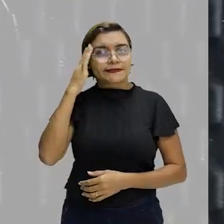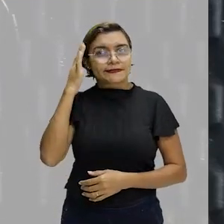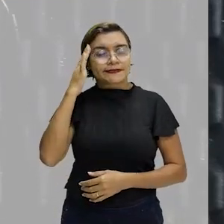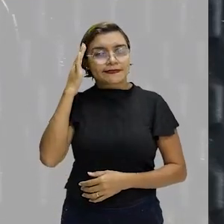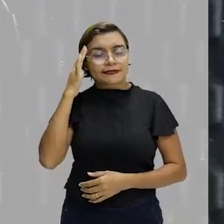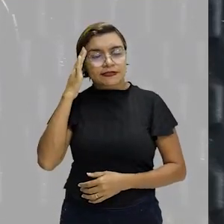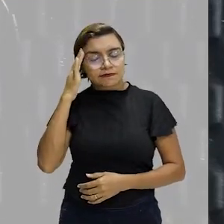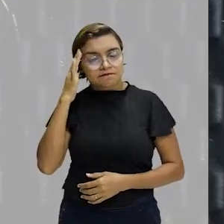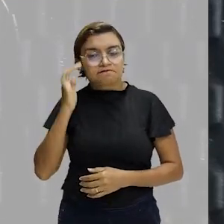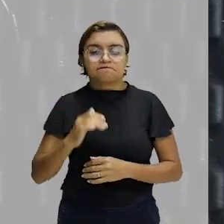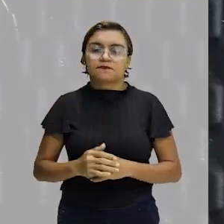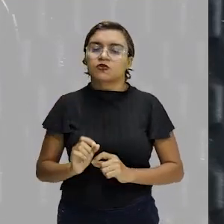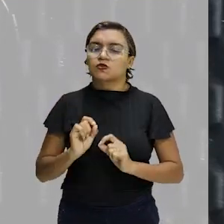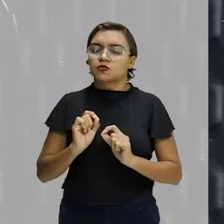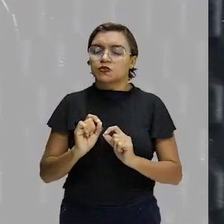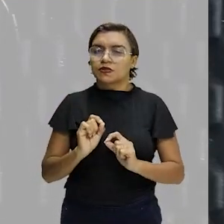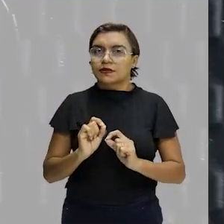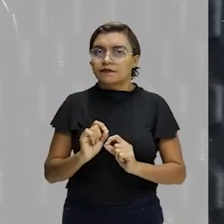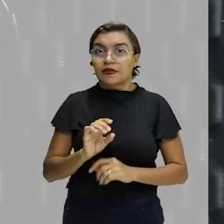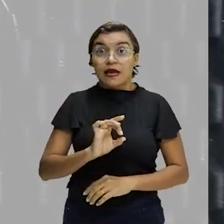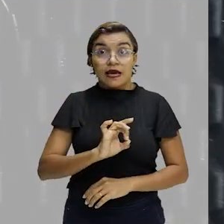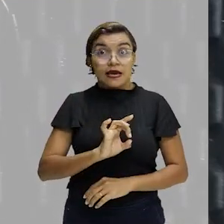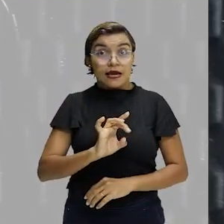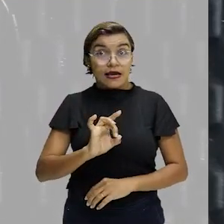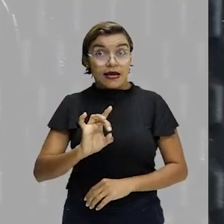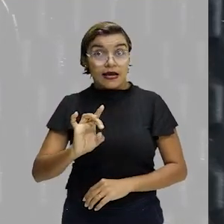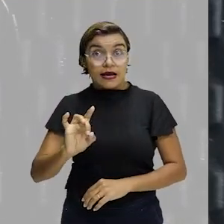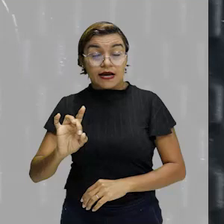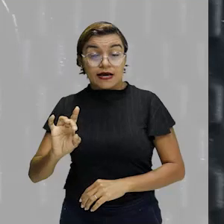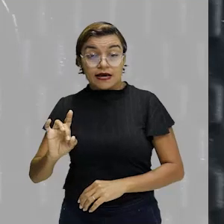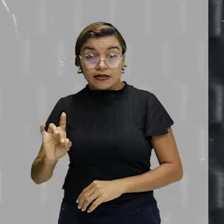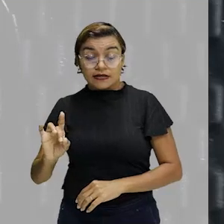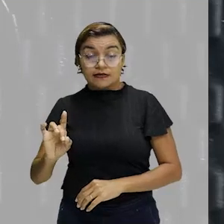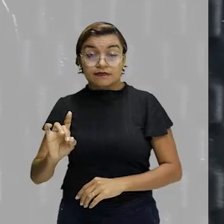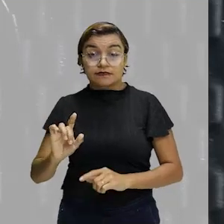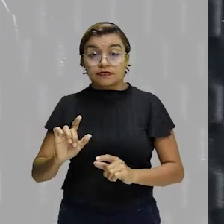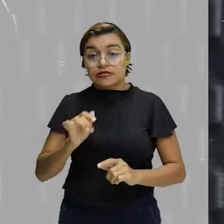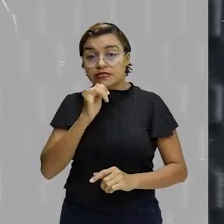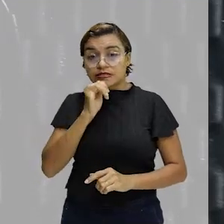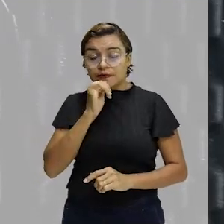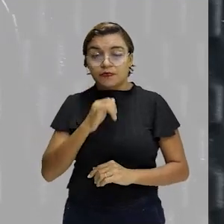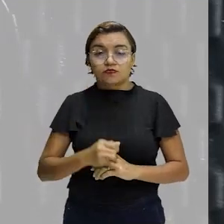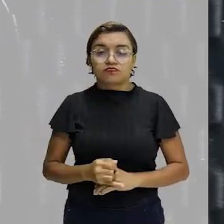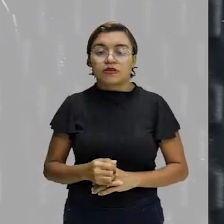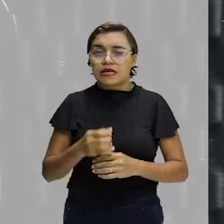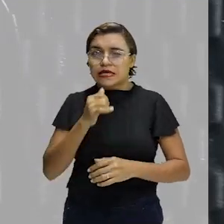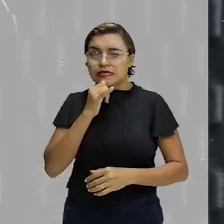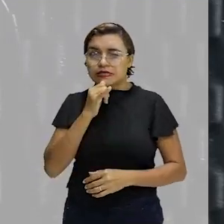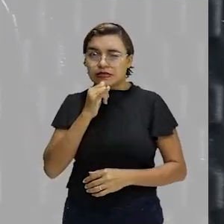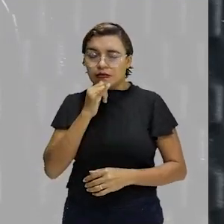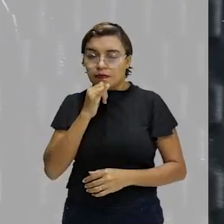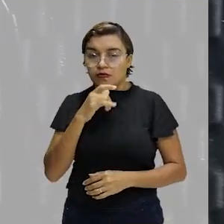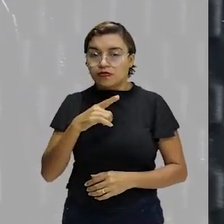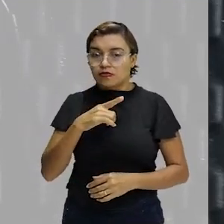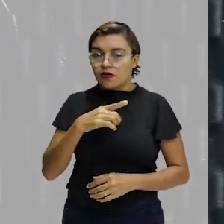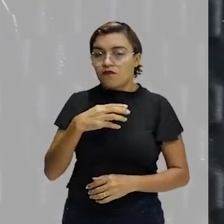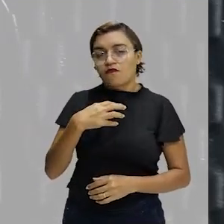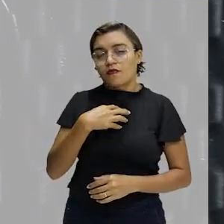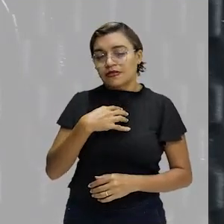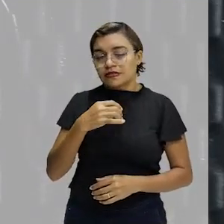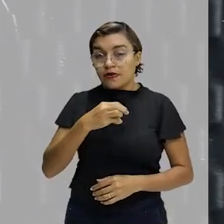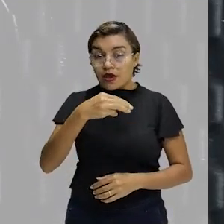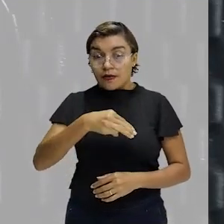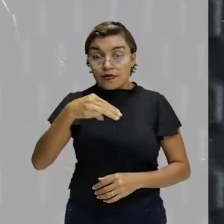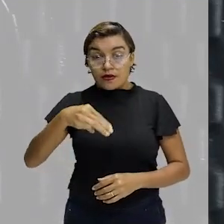para cada ideia aqui associada, no caso, essa escala aqui, a MMS, é esse formato. Chama a